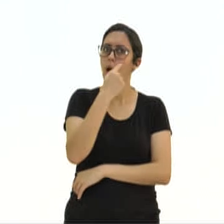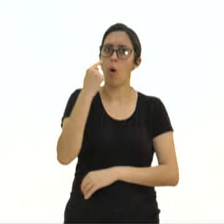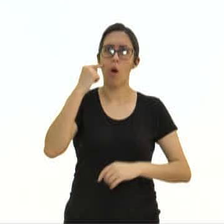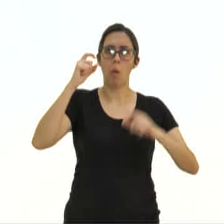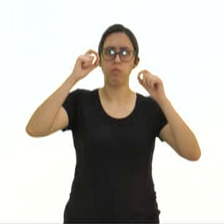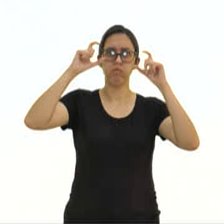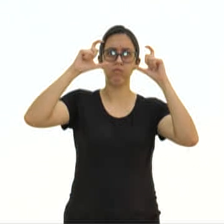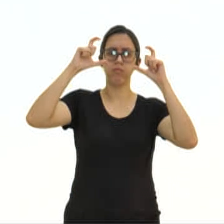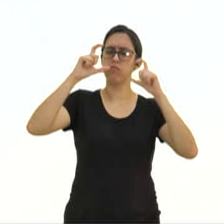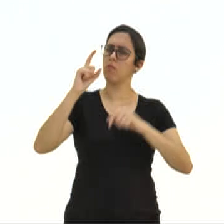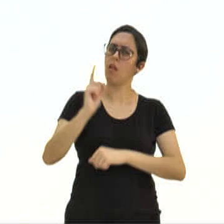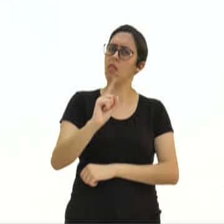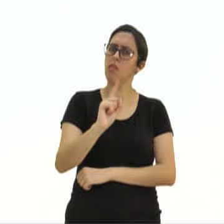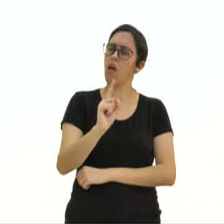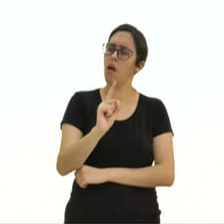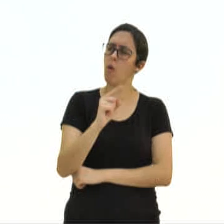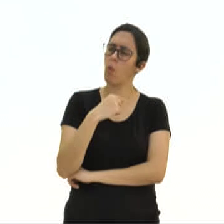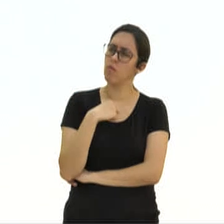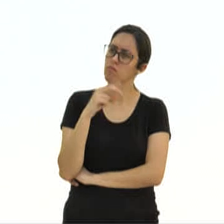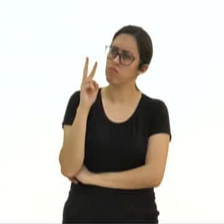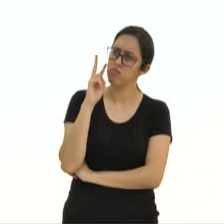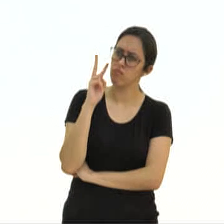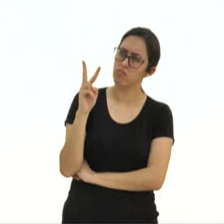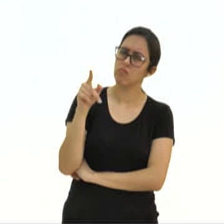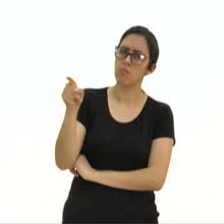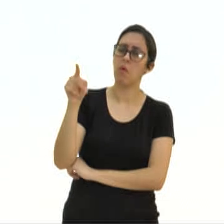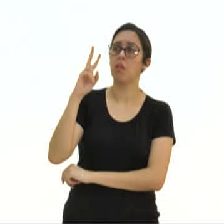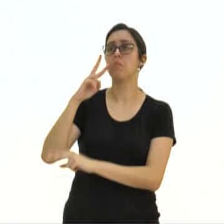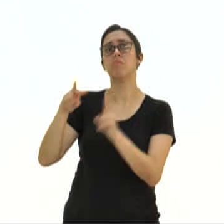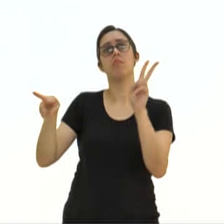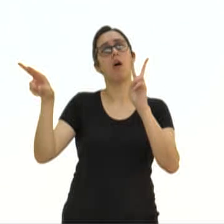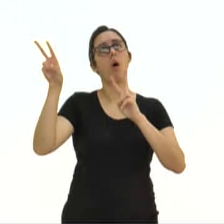e entrou a olhar à toa para as paredes.